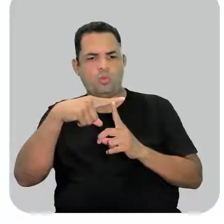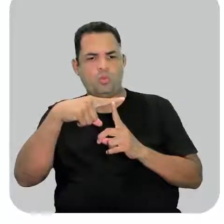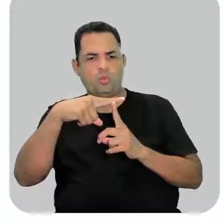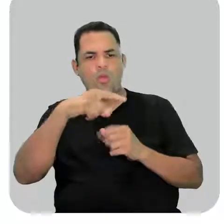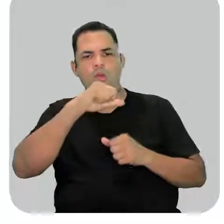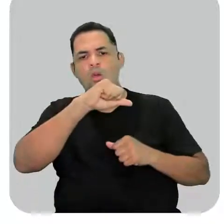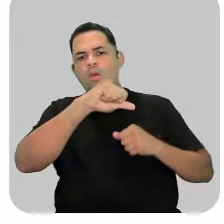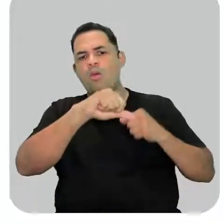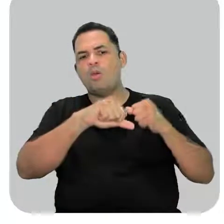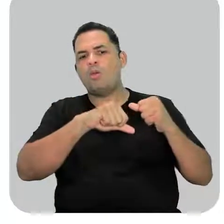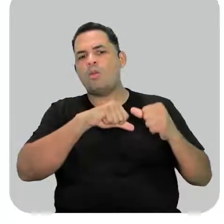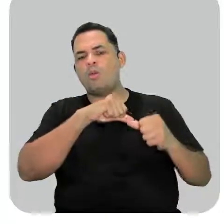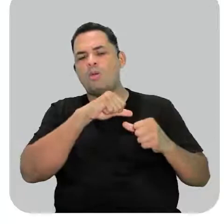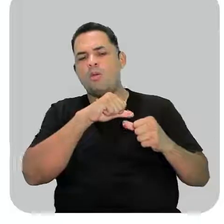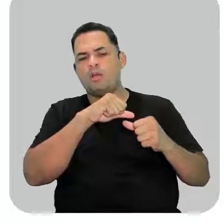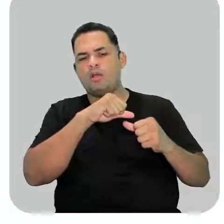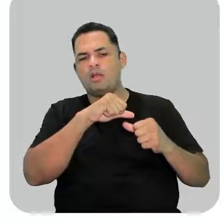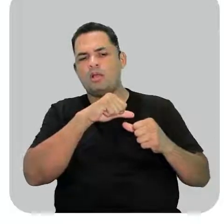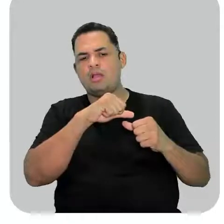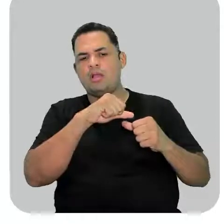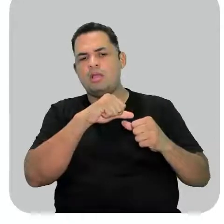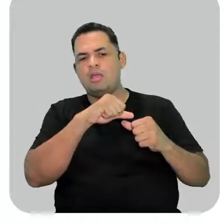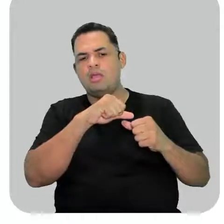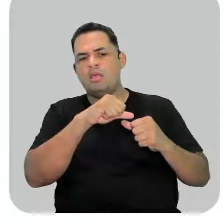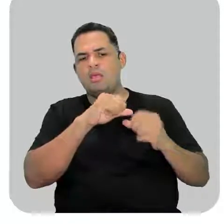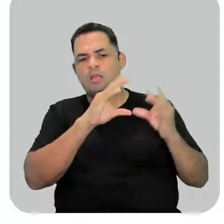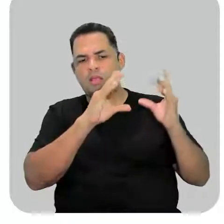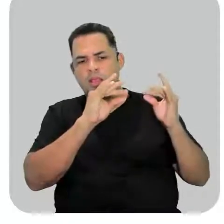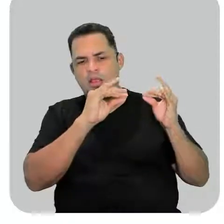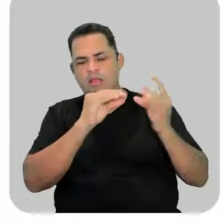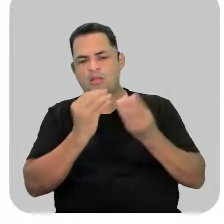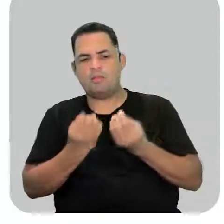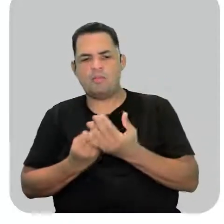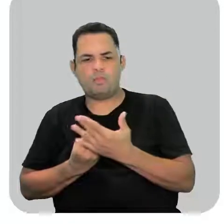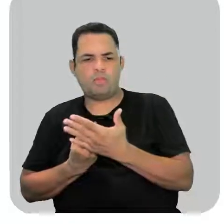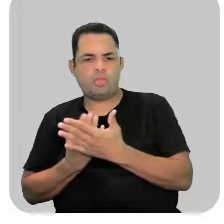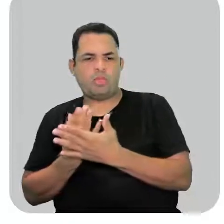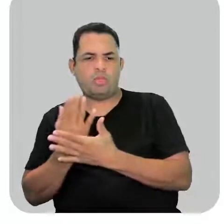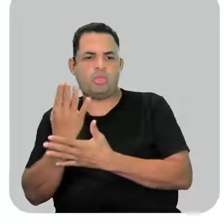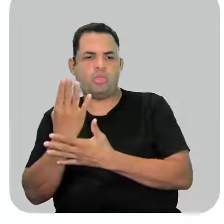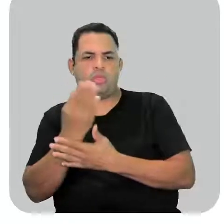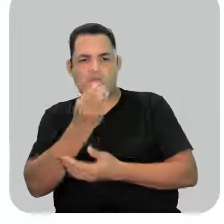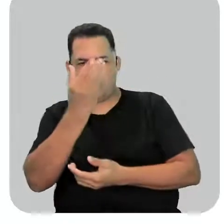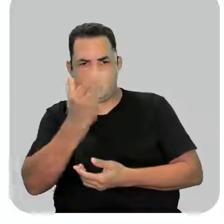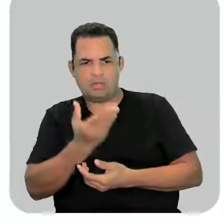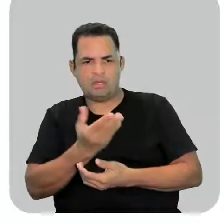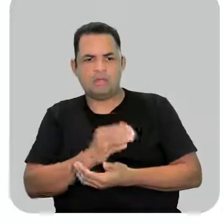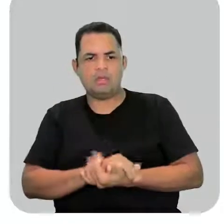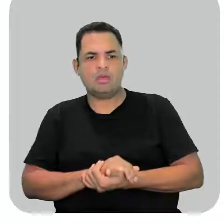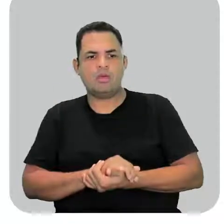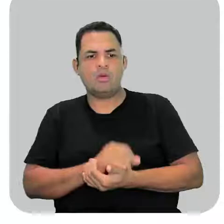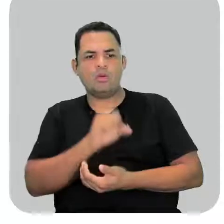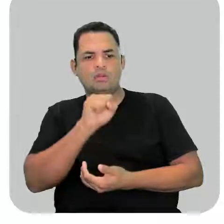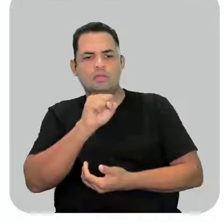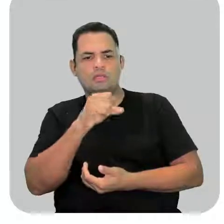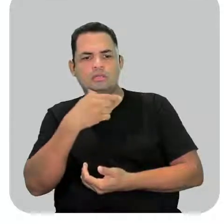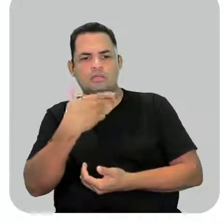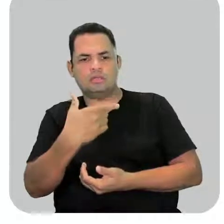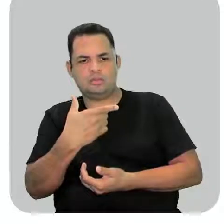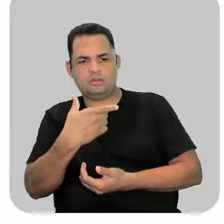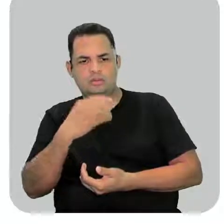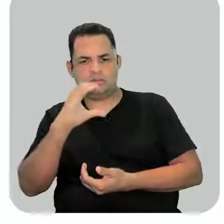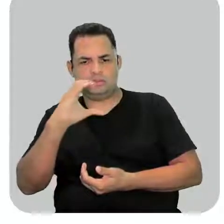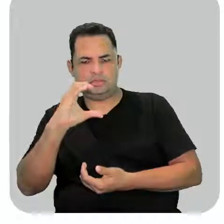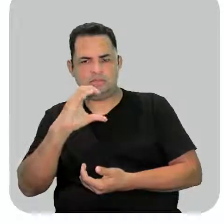82 graus Celsius, e a massa dela aqui, molecular, ó, 41 gramas por mol. Quando